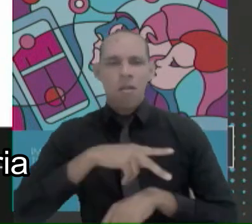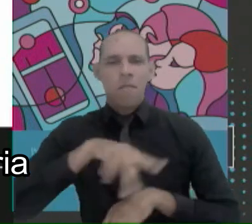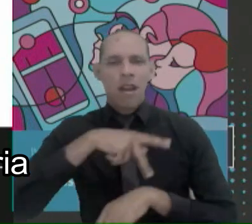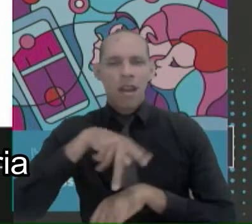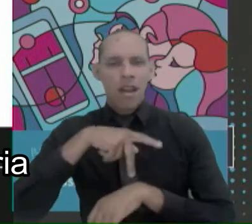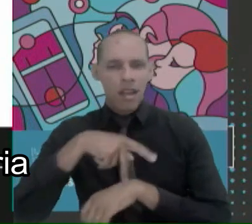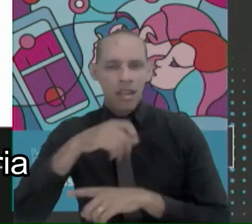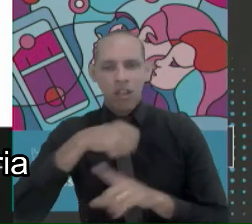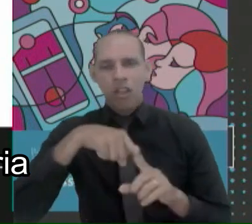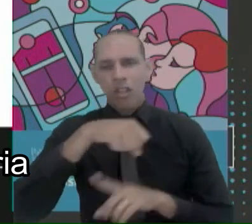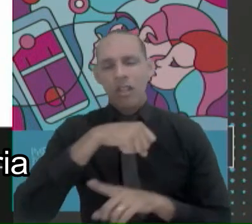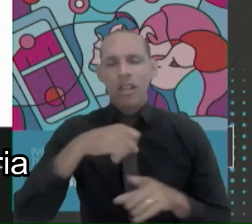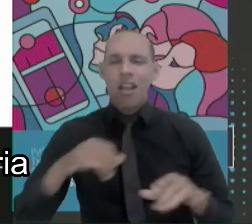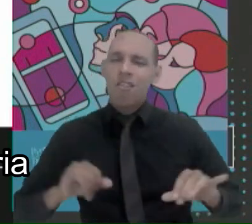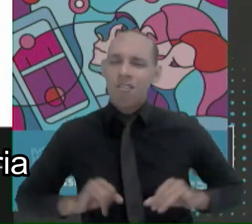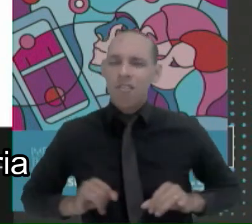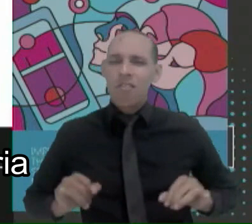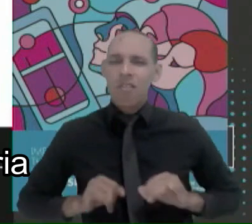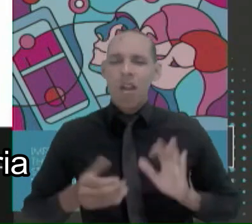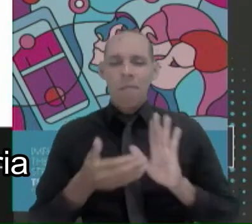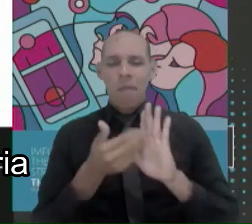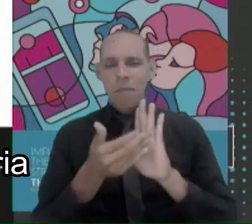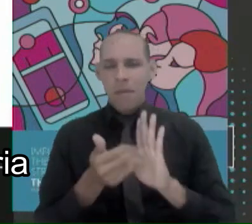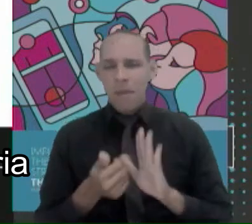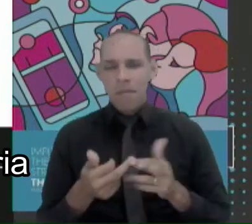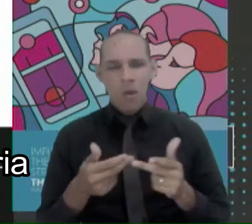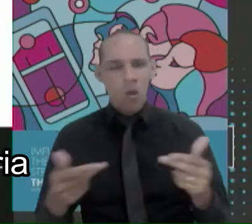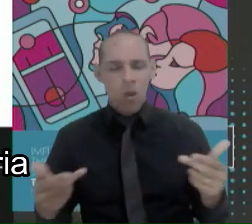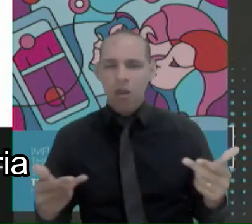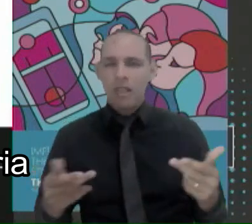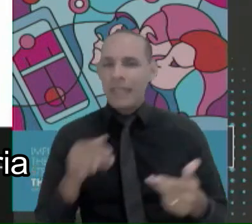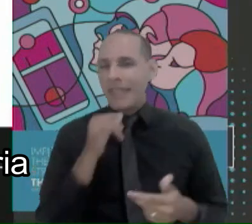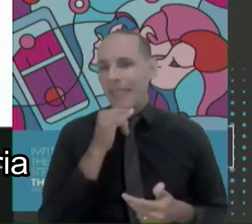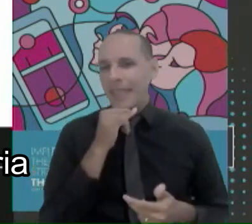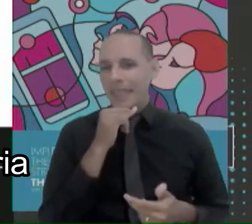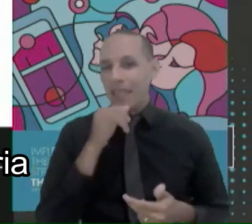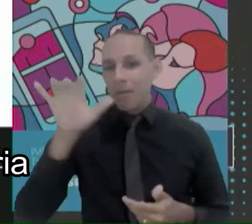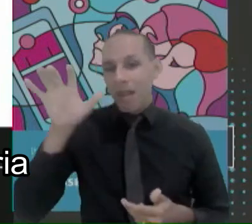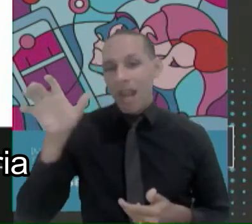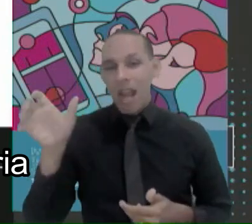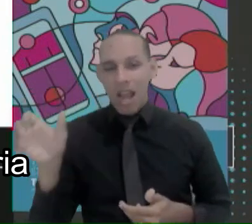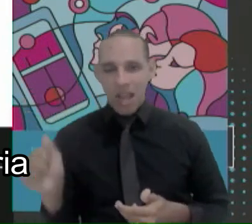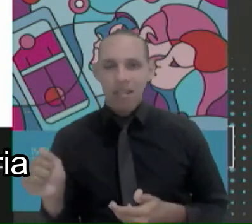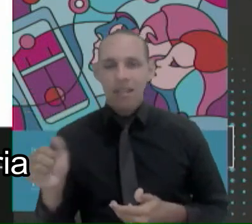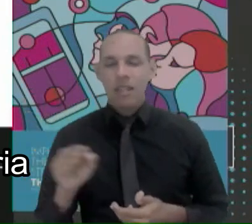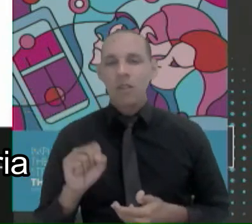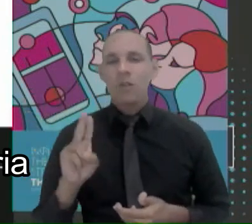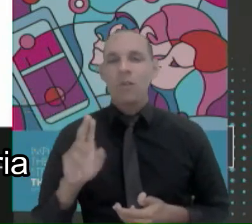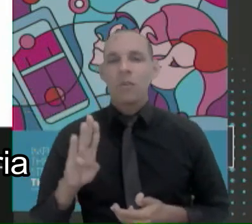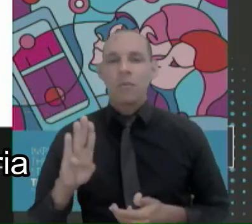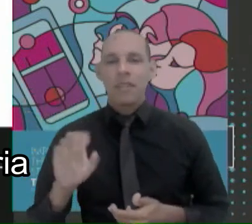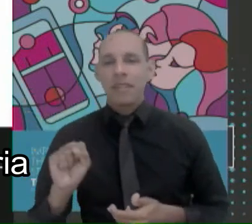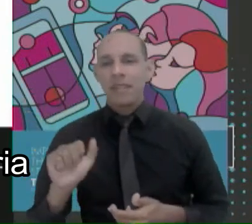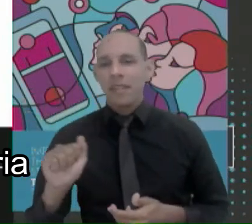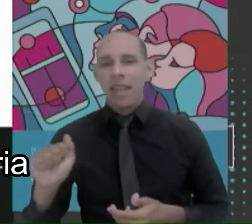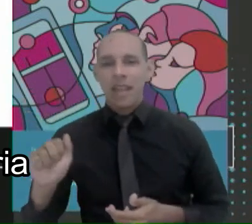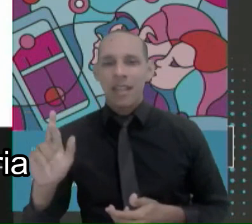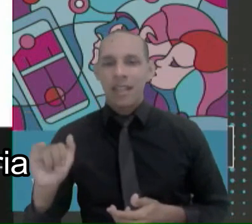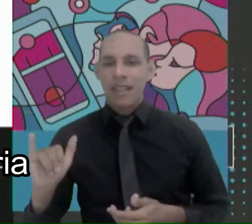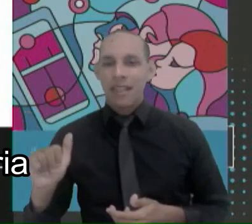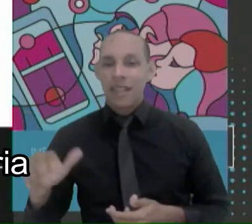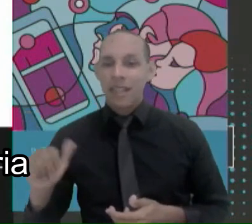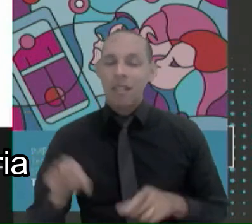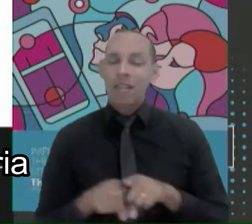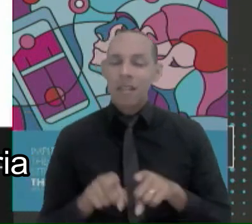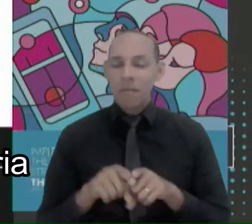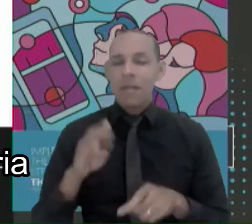sociedade e dos seus bens naturais, então os países da África subsaariana, mas também todos os países do BRICS estão nessa